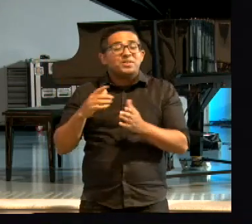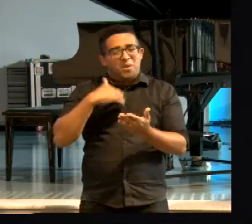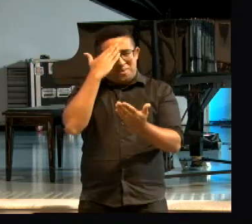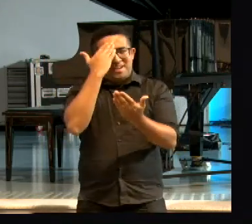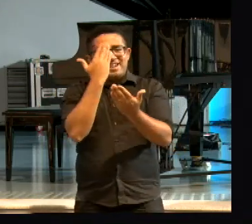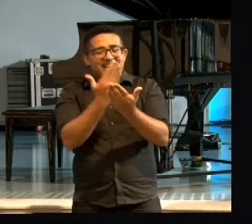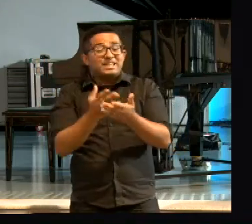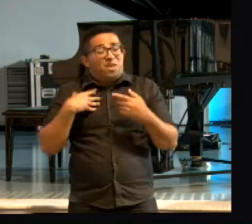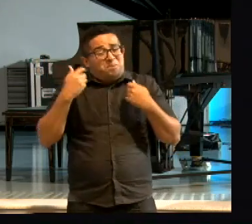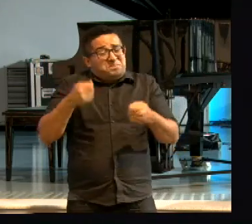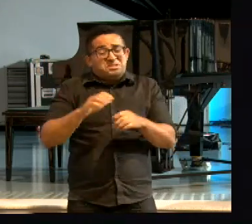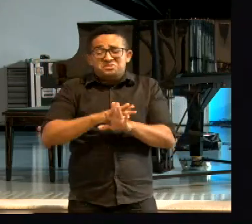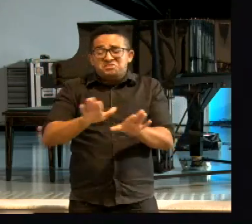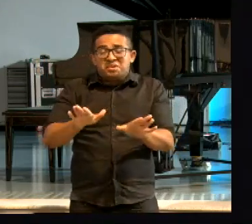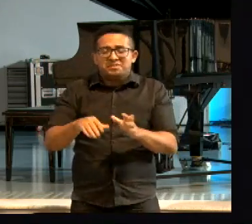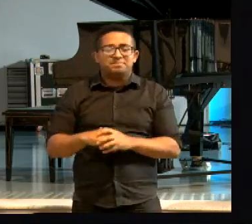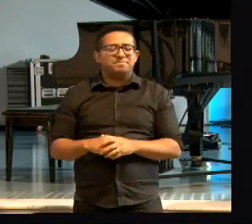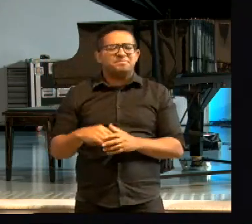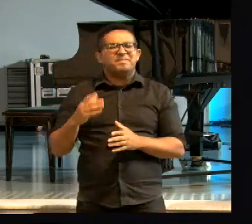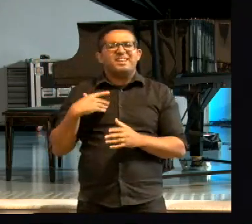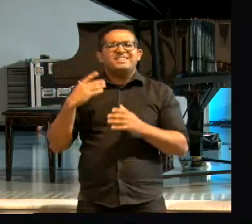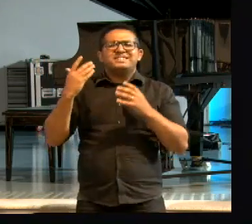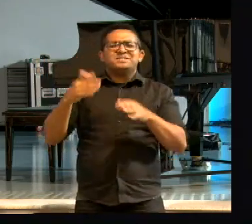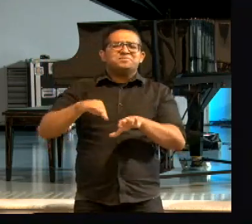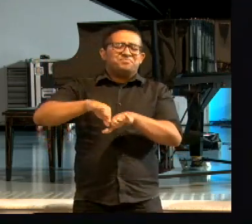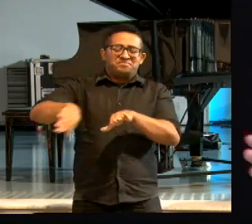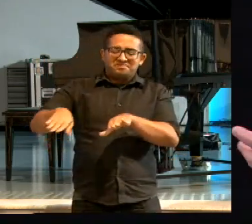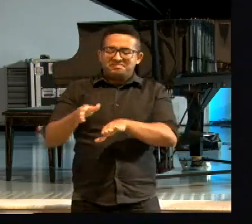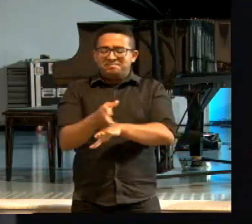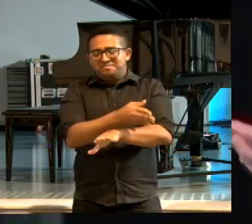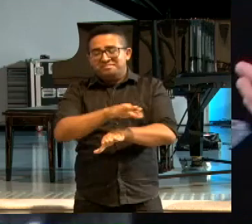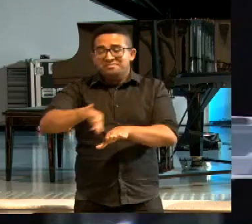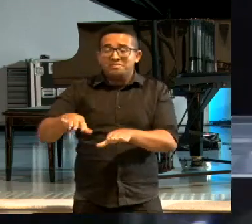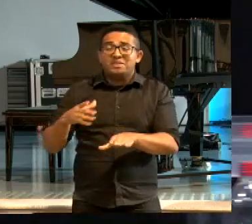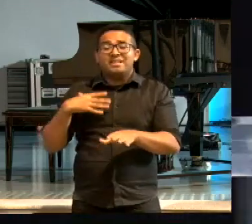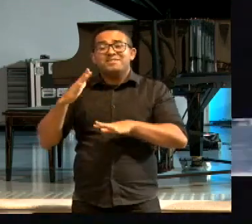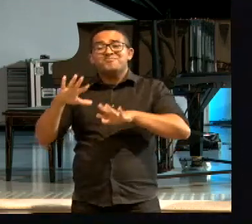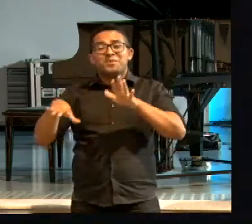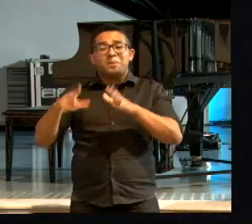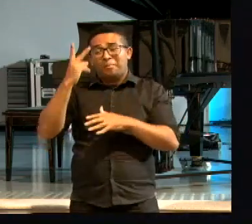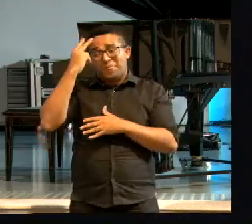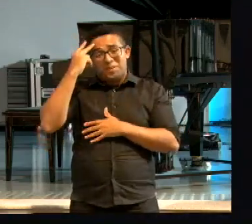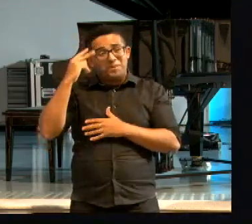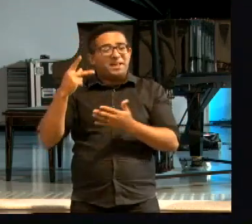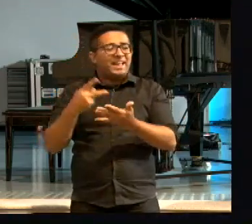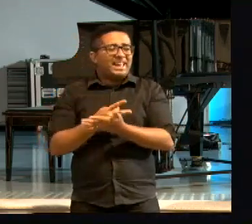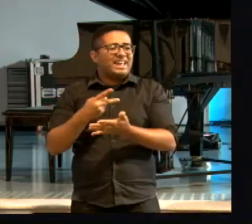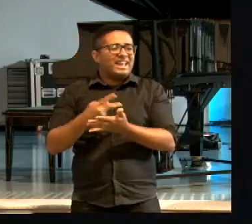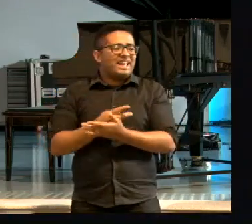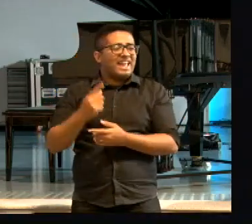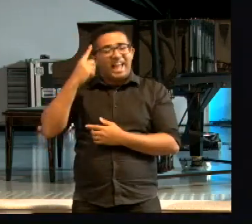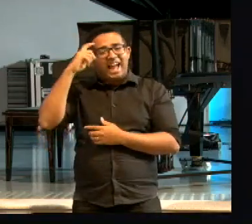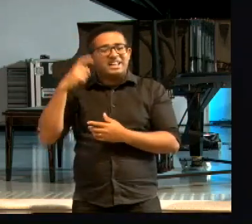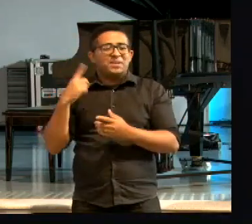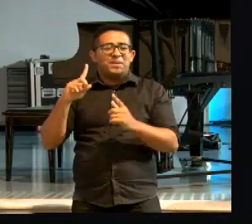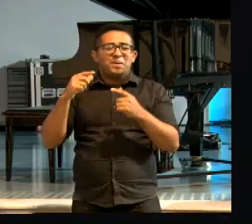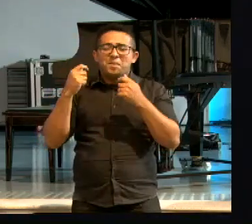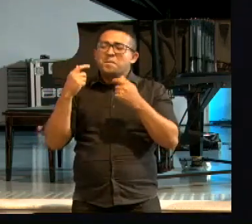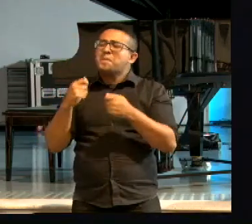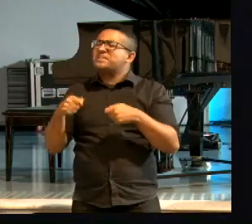que precisa, descartando o que a gente, na maioria das vezes, equivocadamente, acha que não precisa.